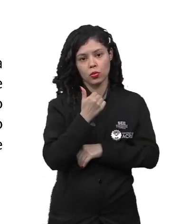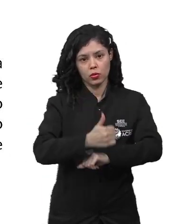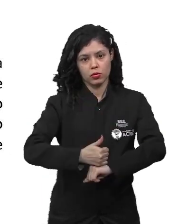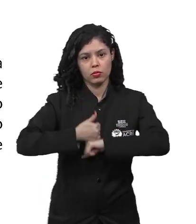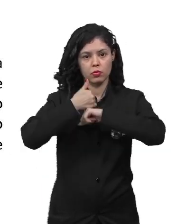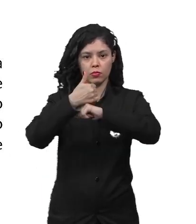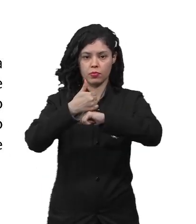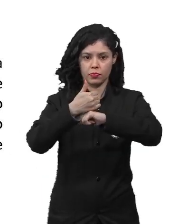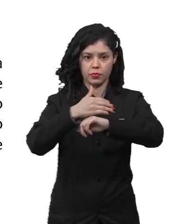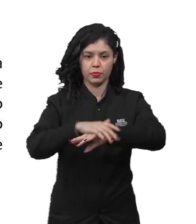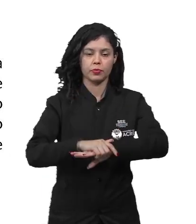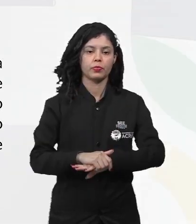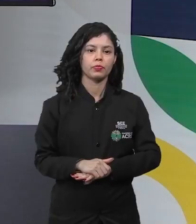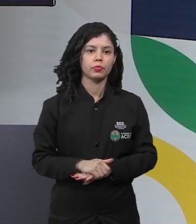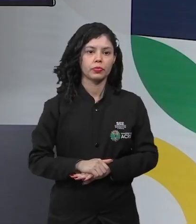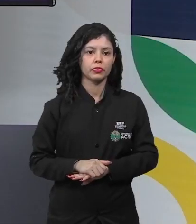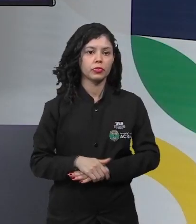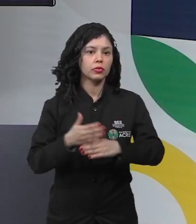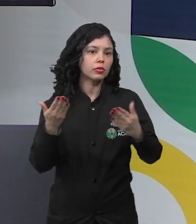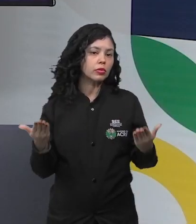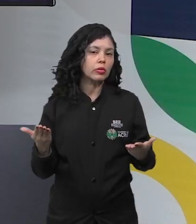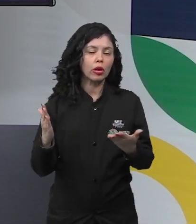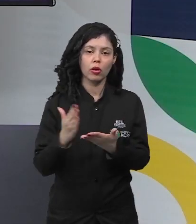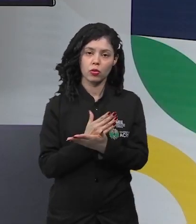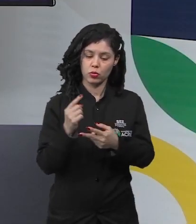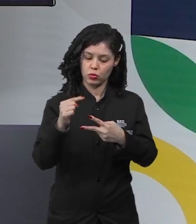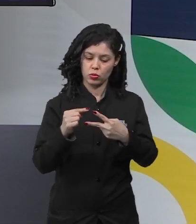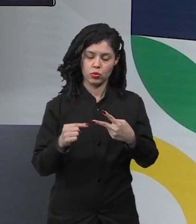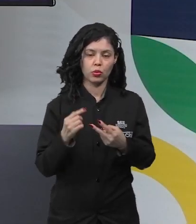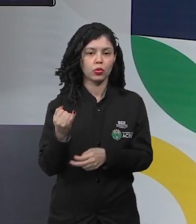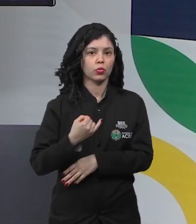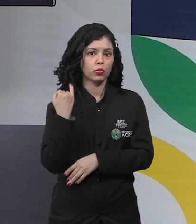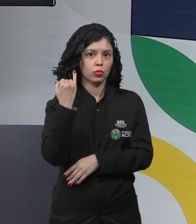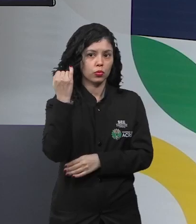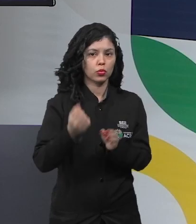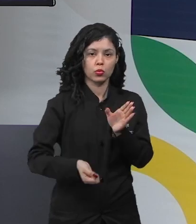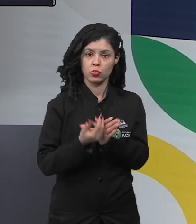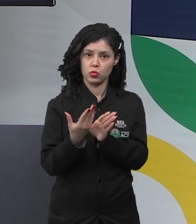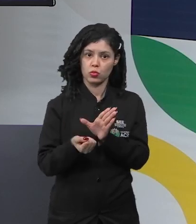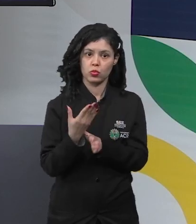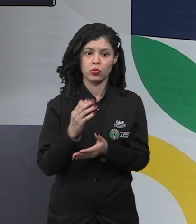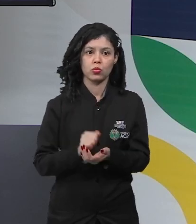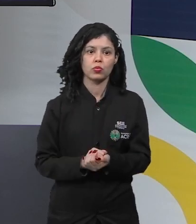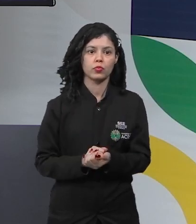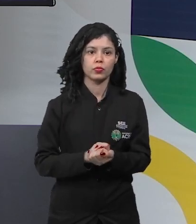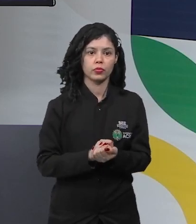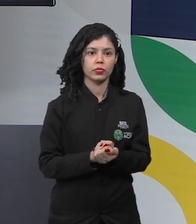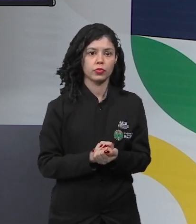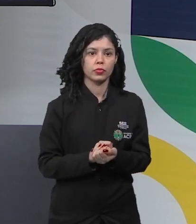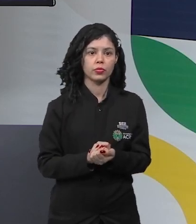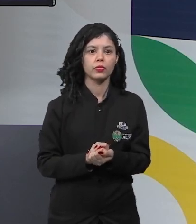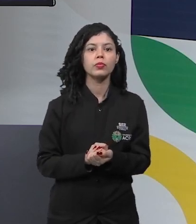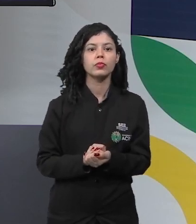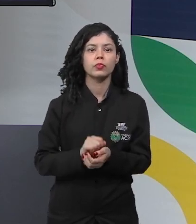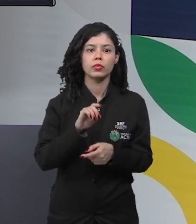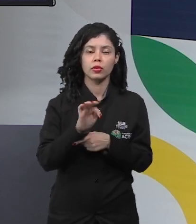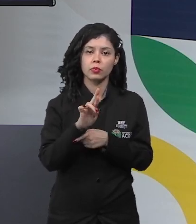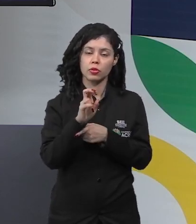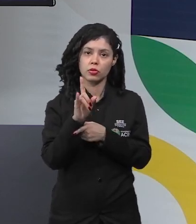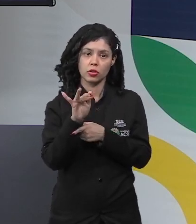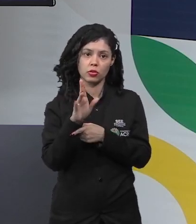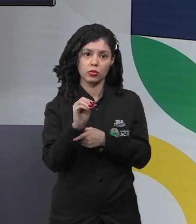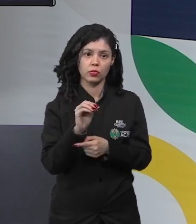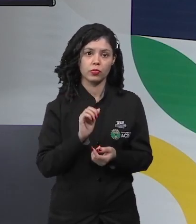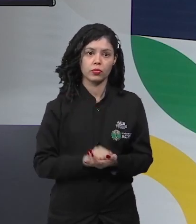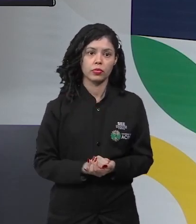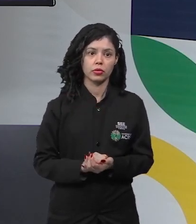alimentos de qualidade. Esses são os dois principais produtos gerados pelos biodigestores,